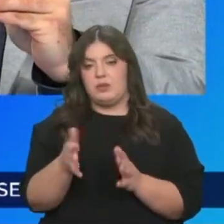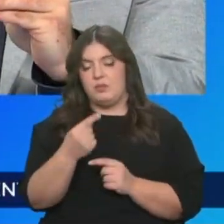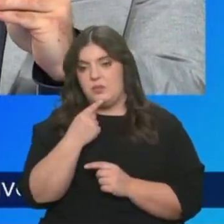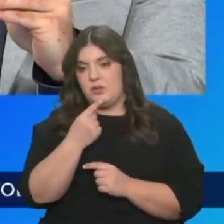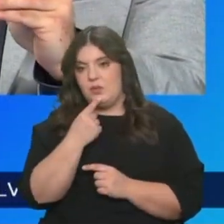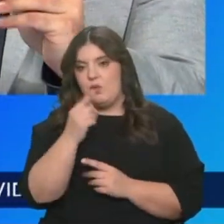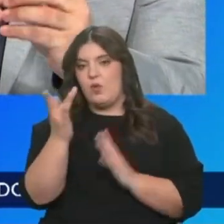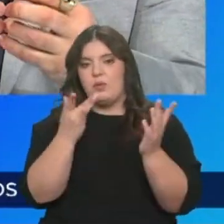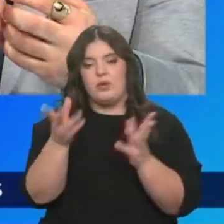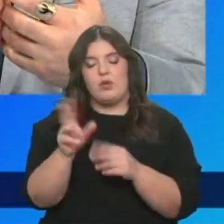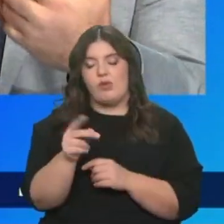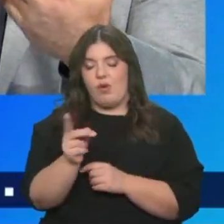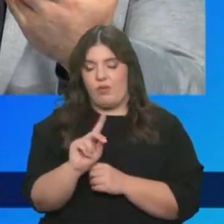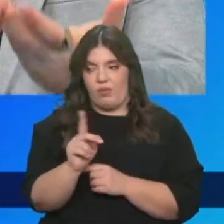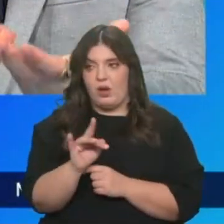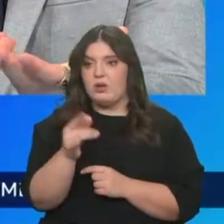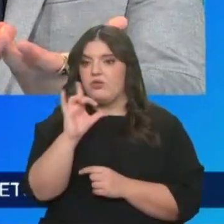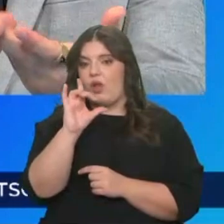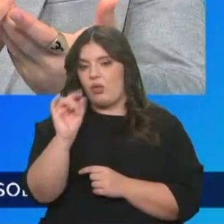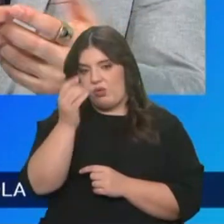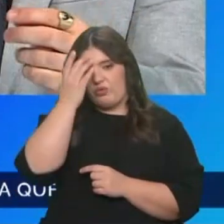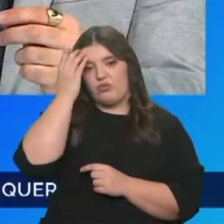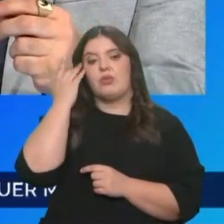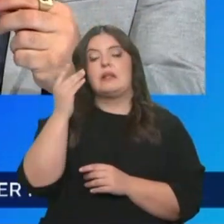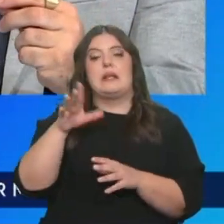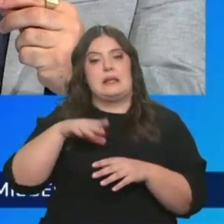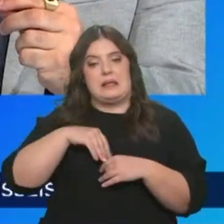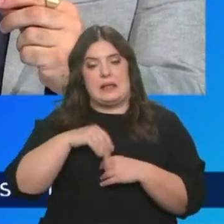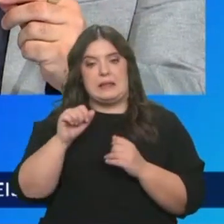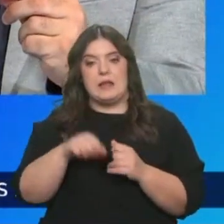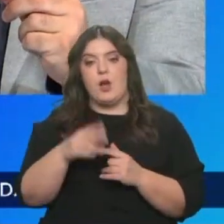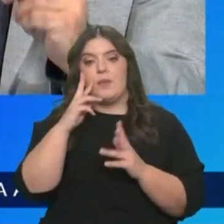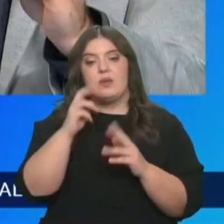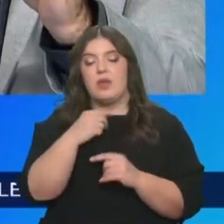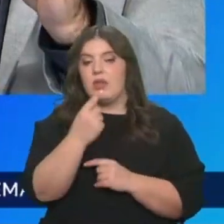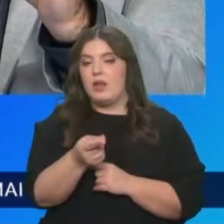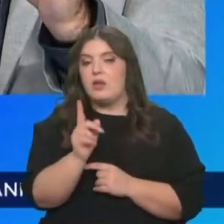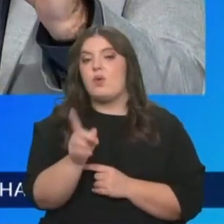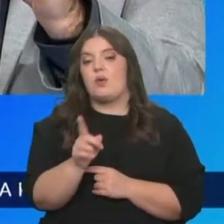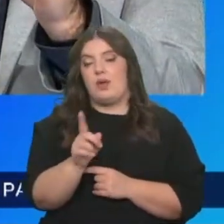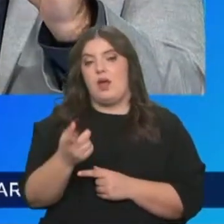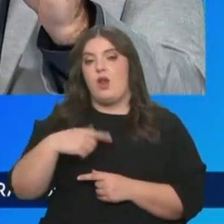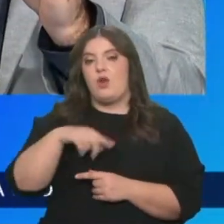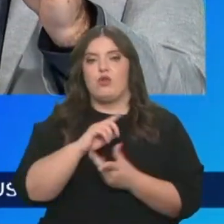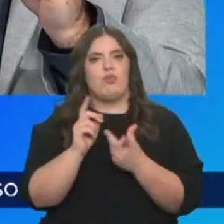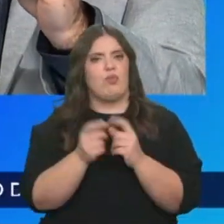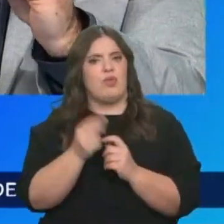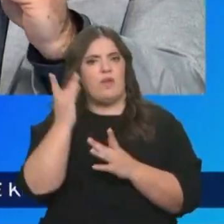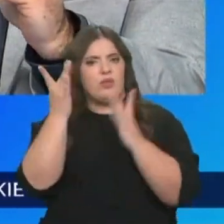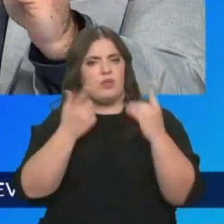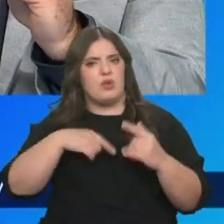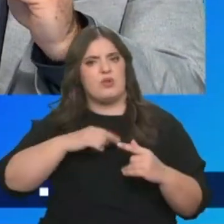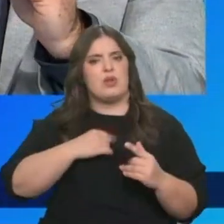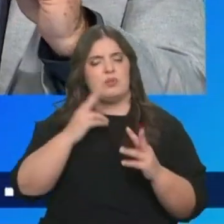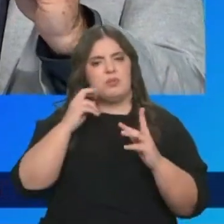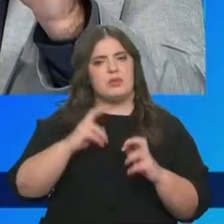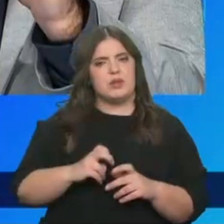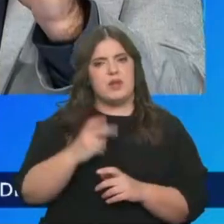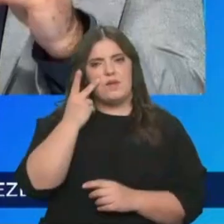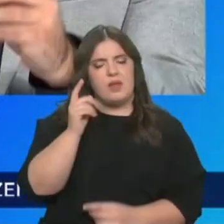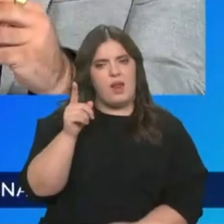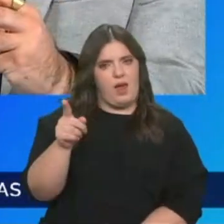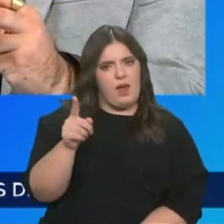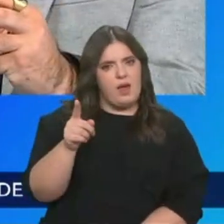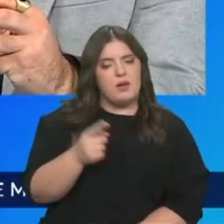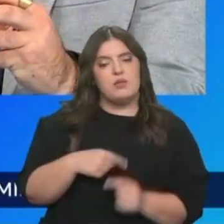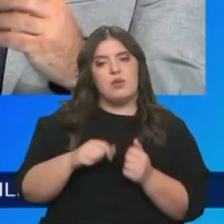é uma teoria nova, está longe de ser aceito, mas o que diz este investigador é o seguinte: vamos mudar a nossa filosofia para a pesquisa de vida em Marte. Vamos deixar